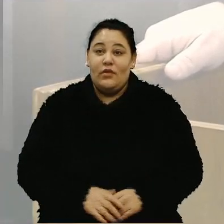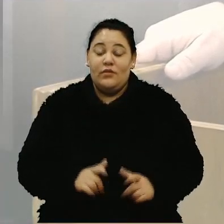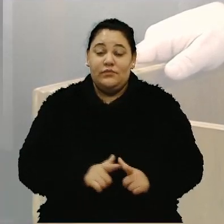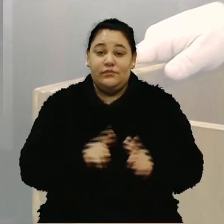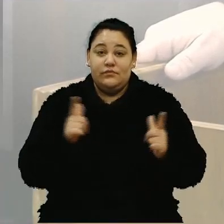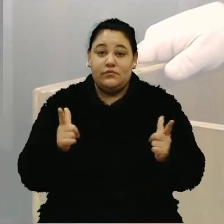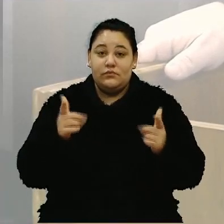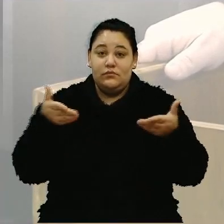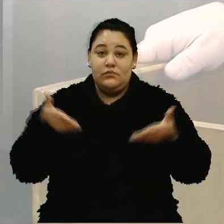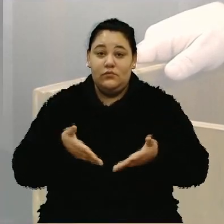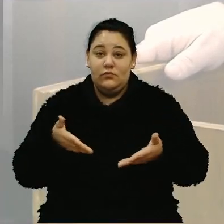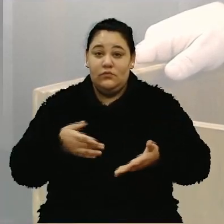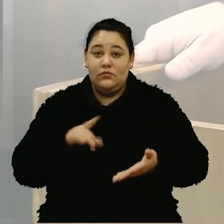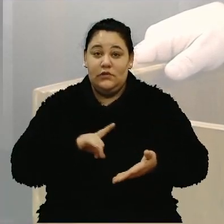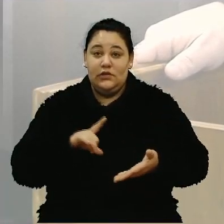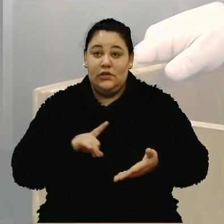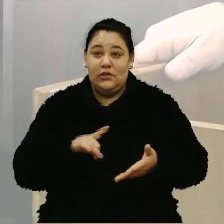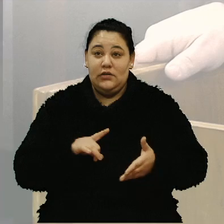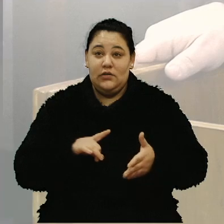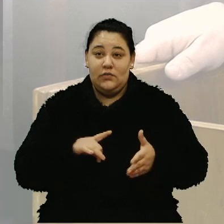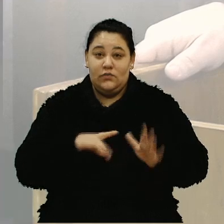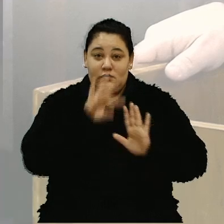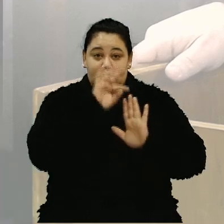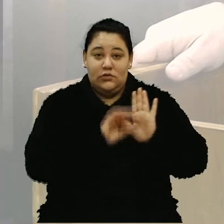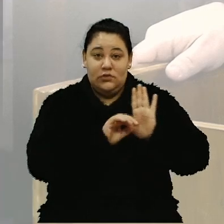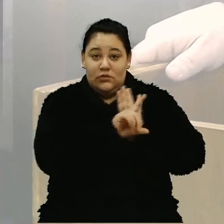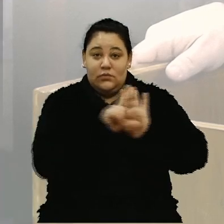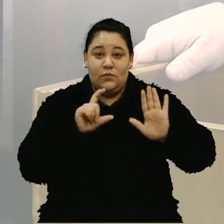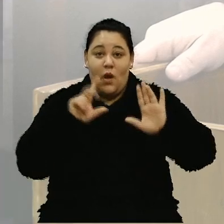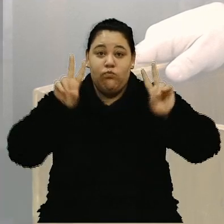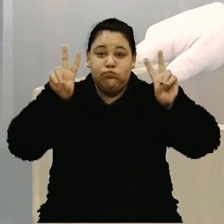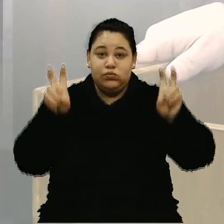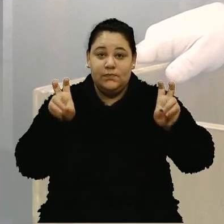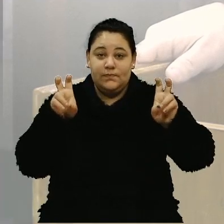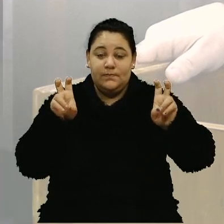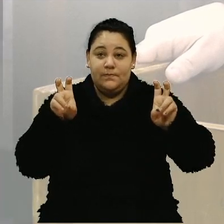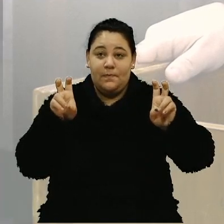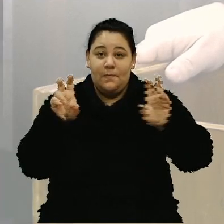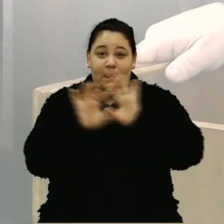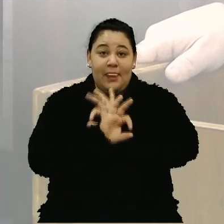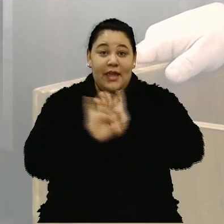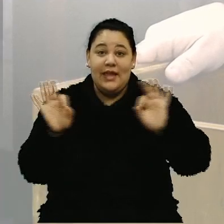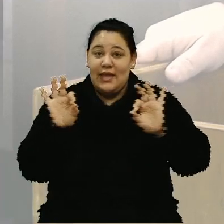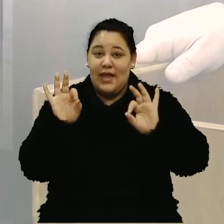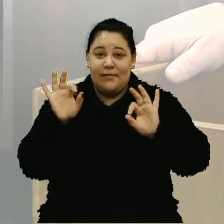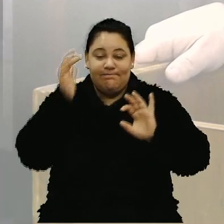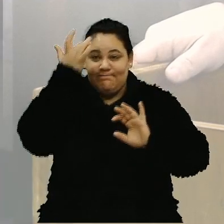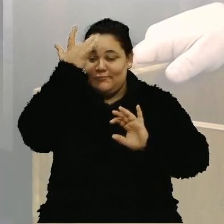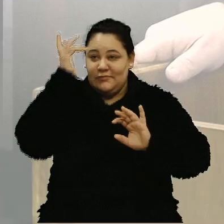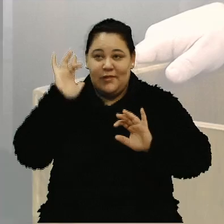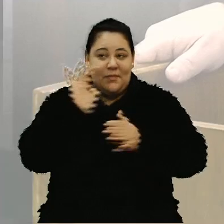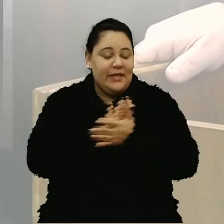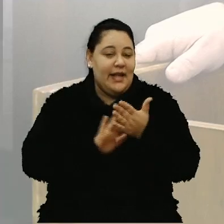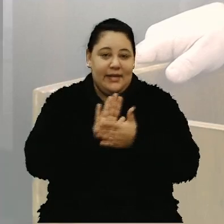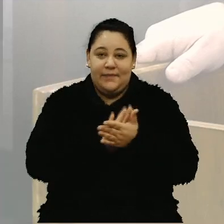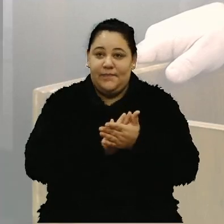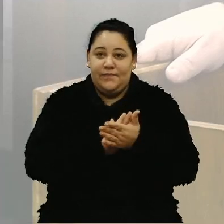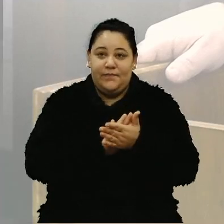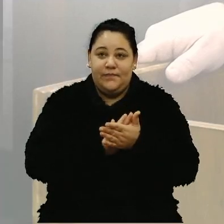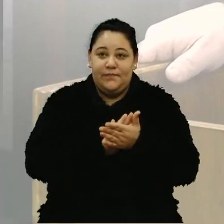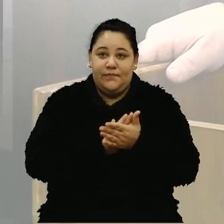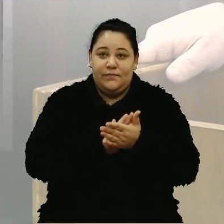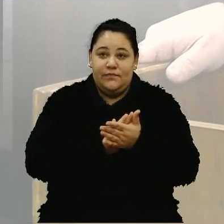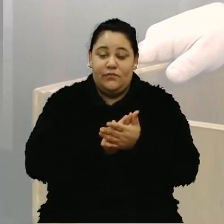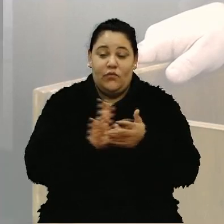tem uma frase que tá emblemática, entre aspas. Ninguém sabe de nada sobre a implantação do